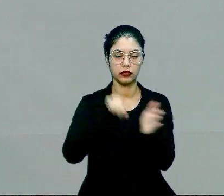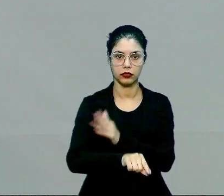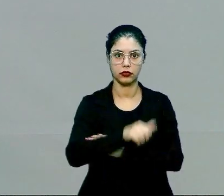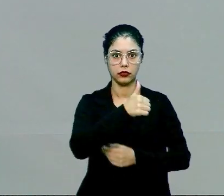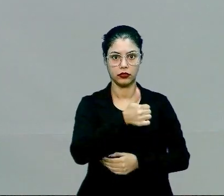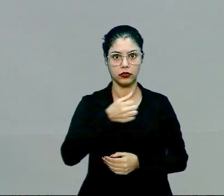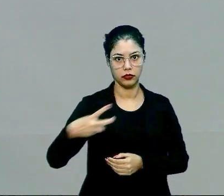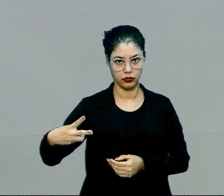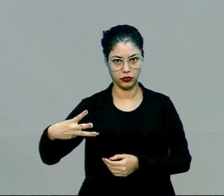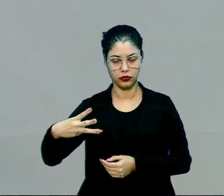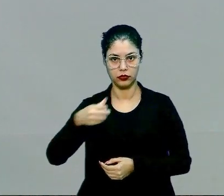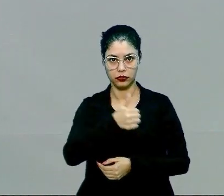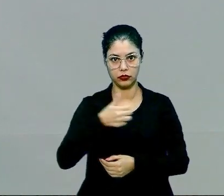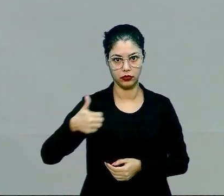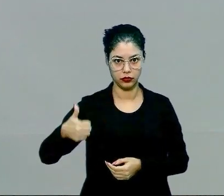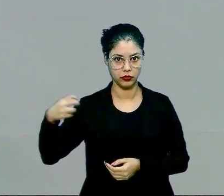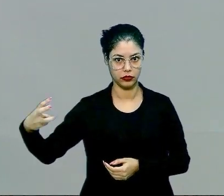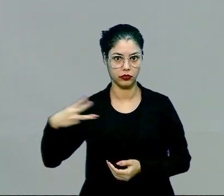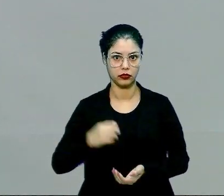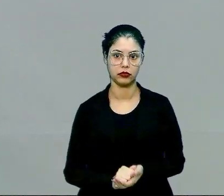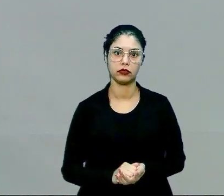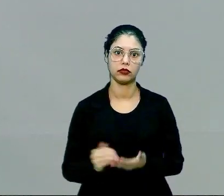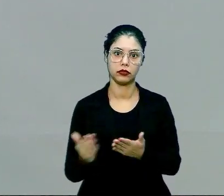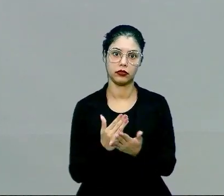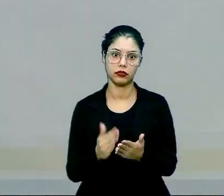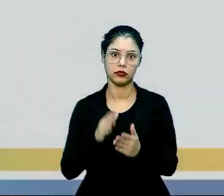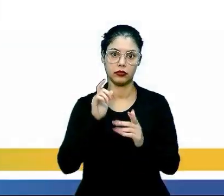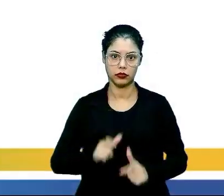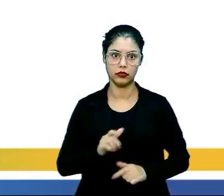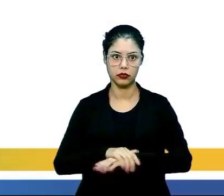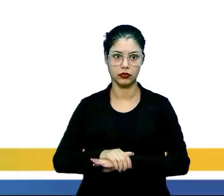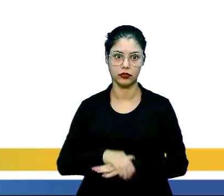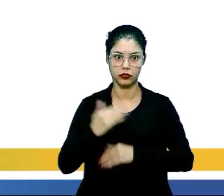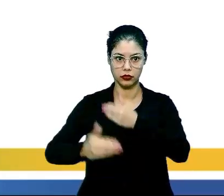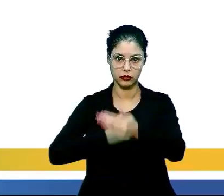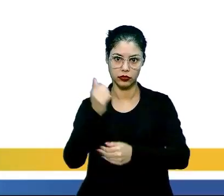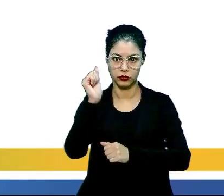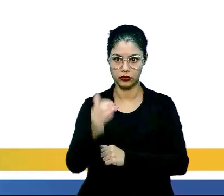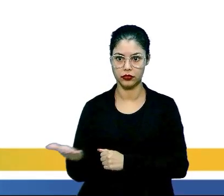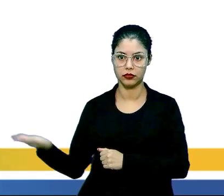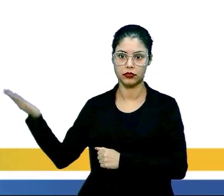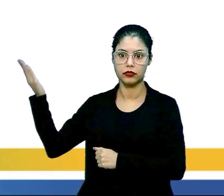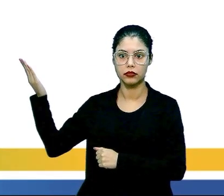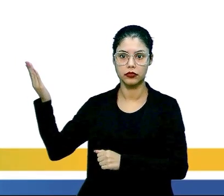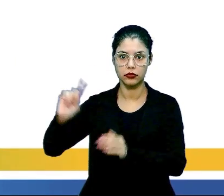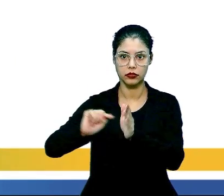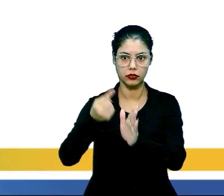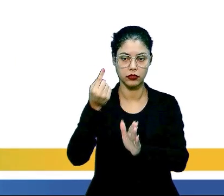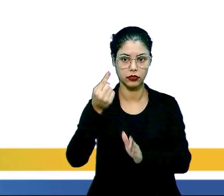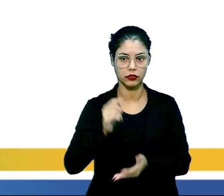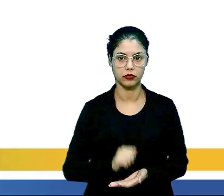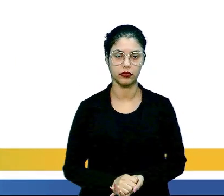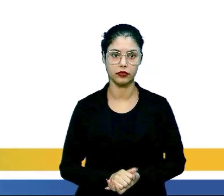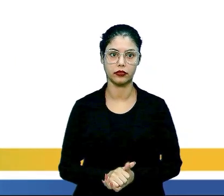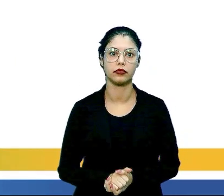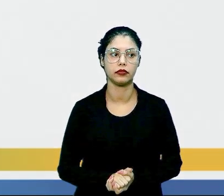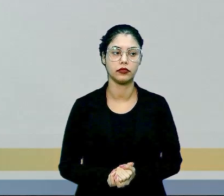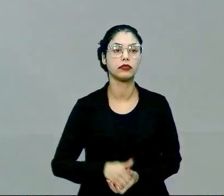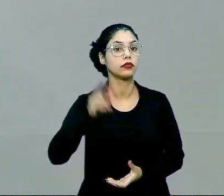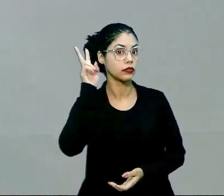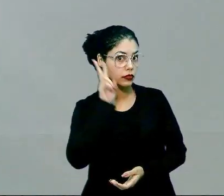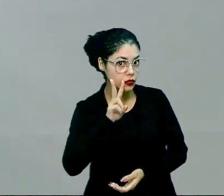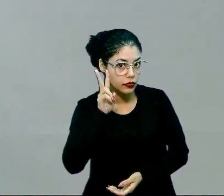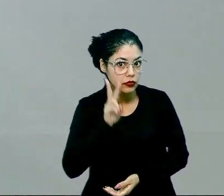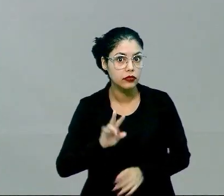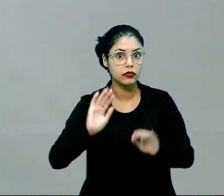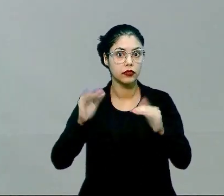a 113. E abre, folheia, localiza e processa, porque aí a gente tem a nossa primeira questão em análise.